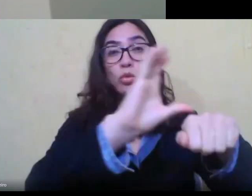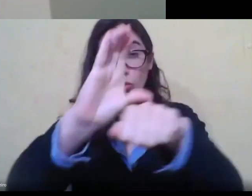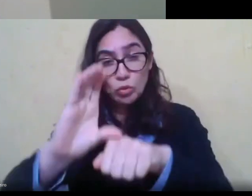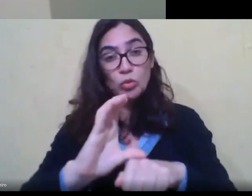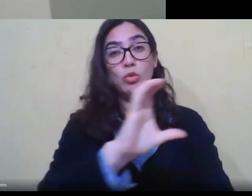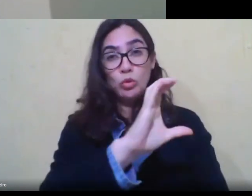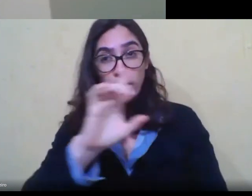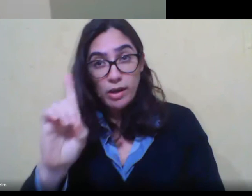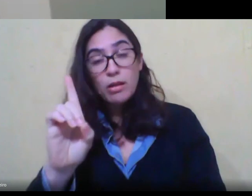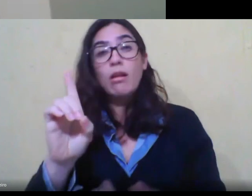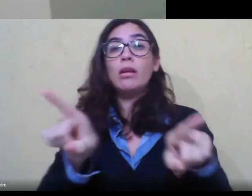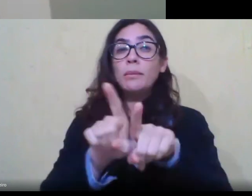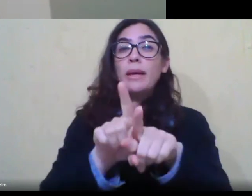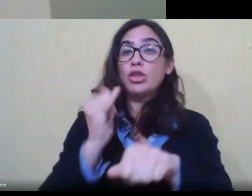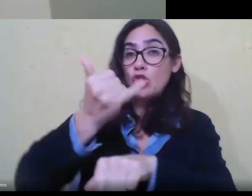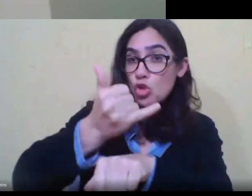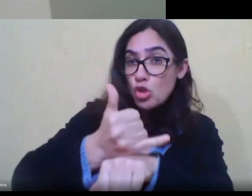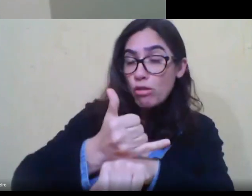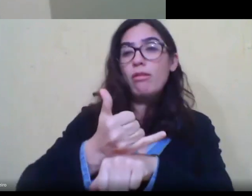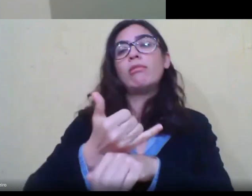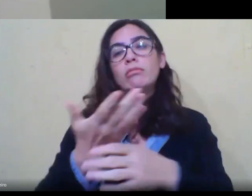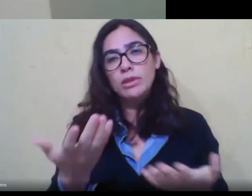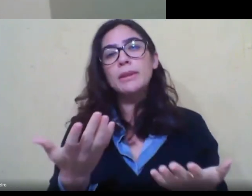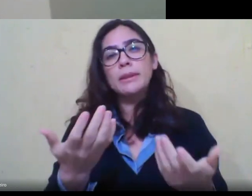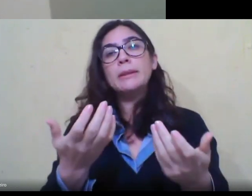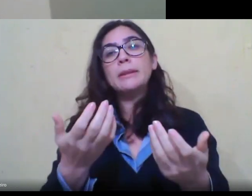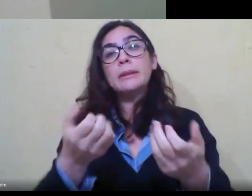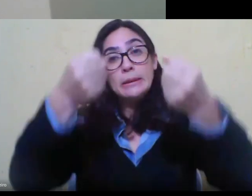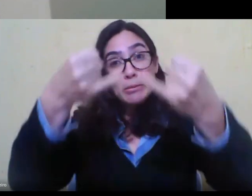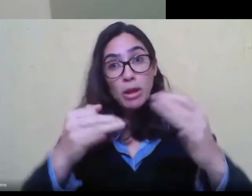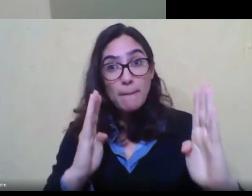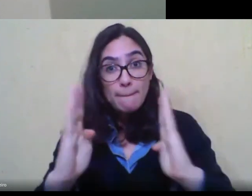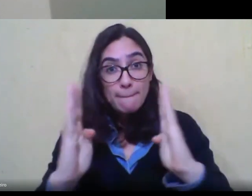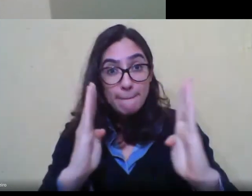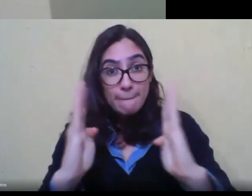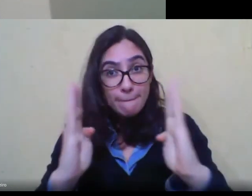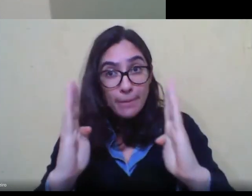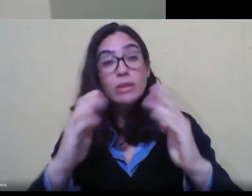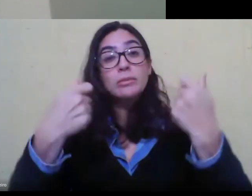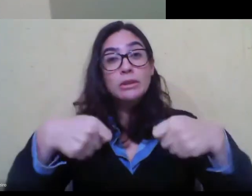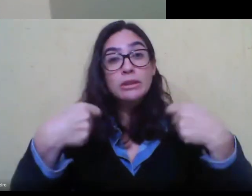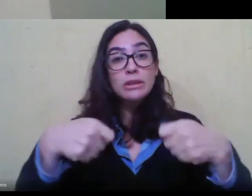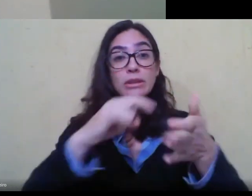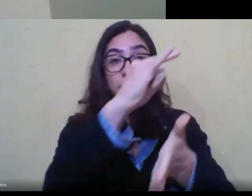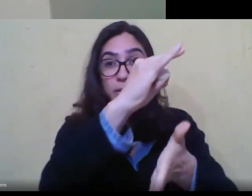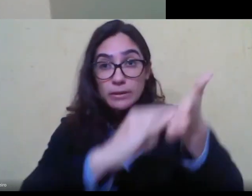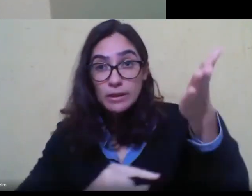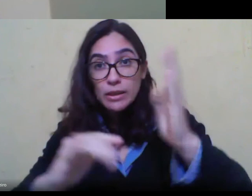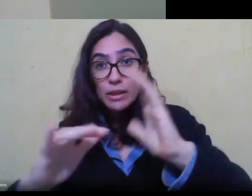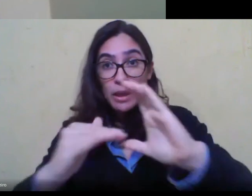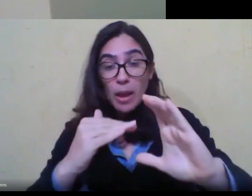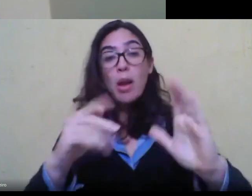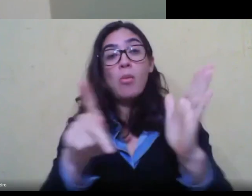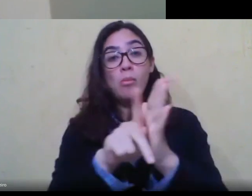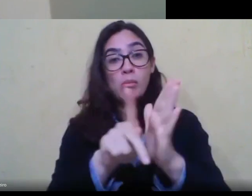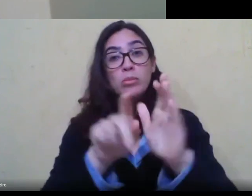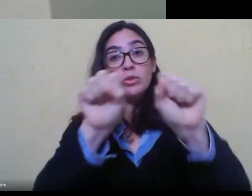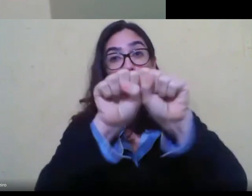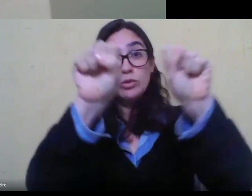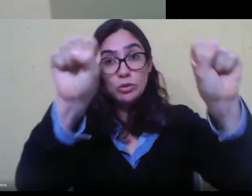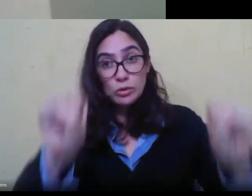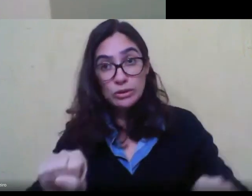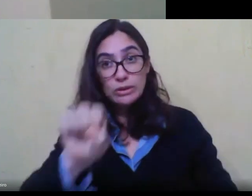SEI esse processo para fichas de caracterização, então ele pode ser um pouco mais